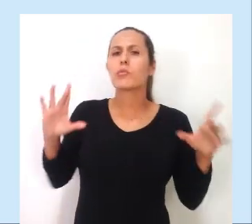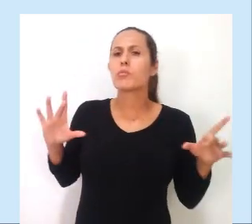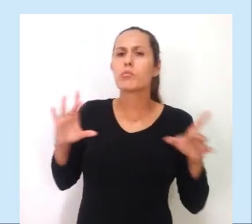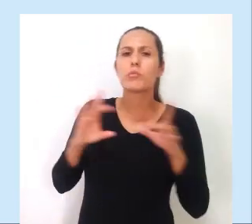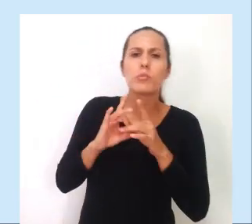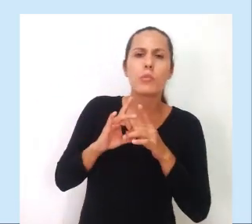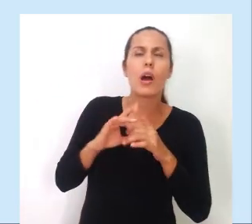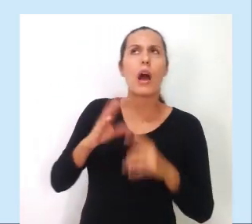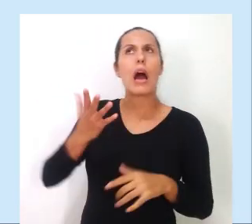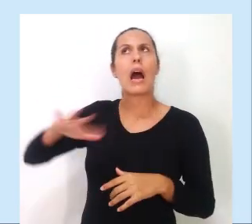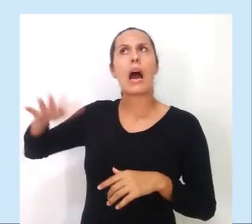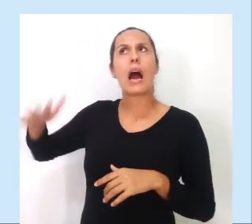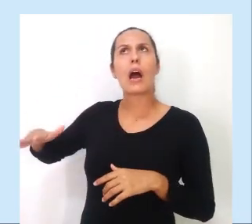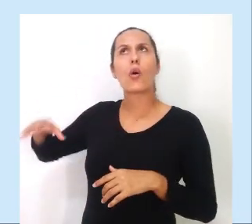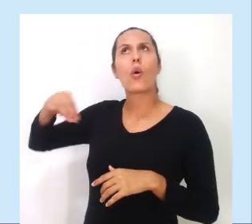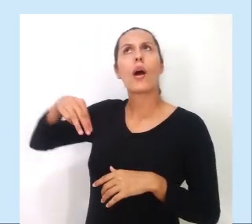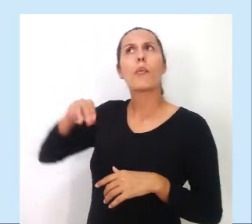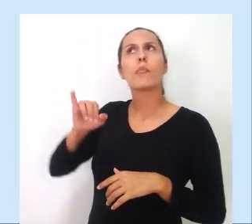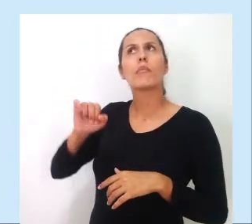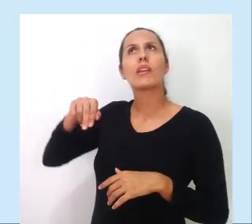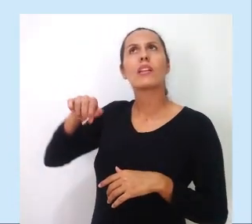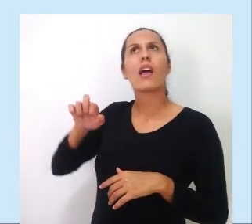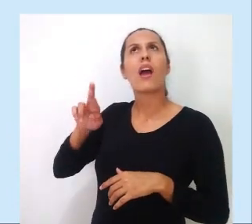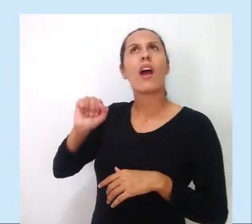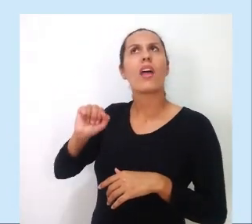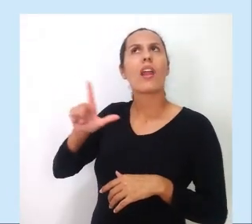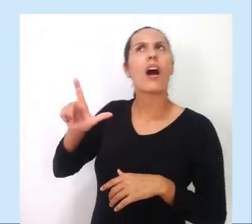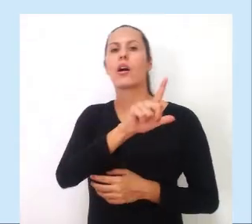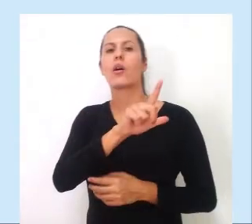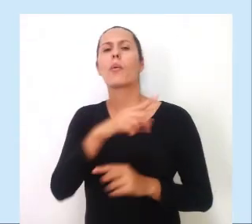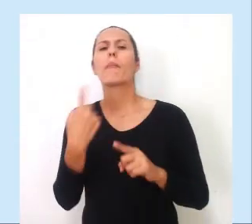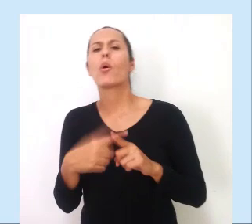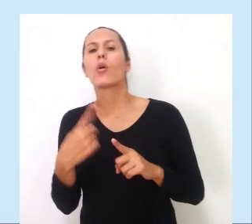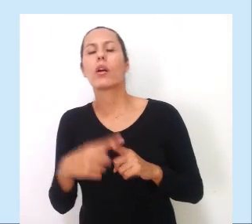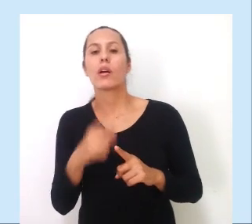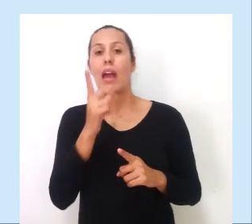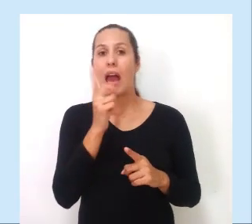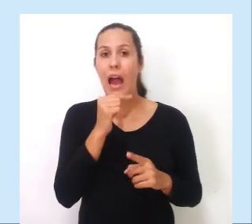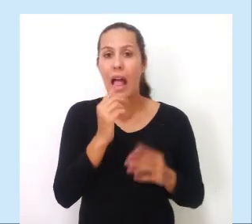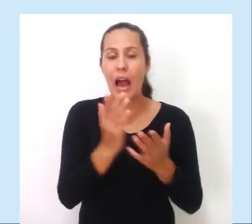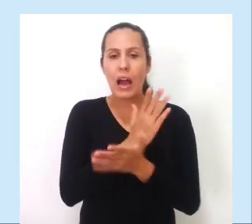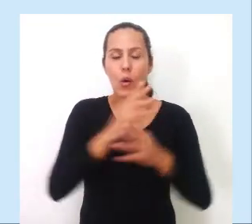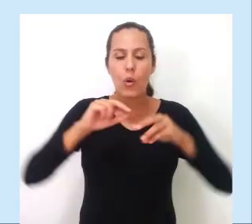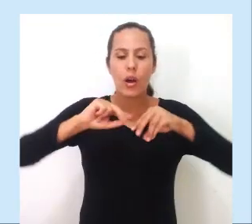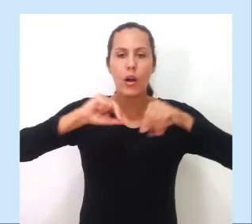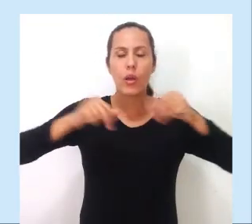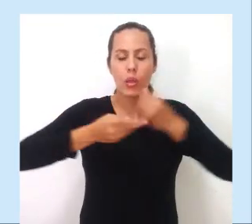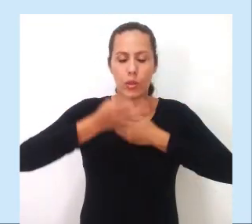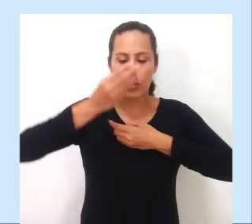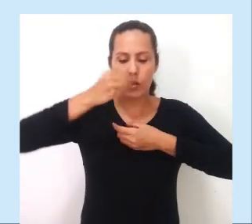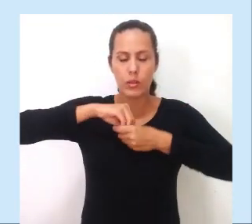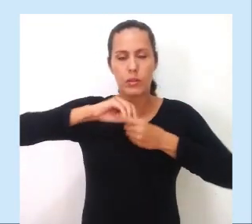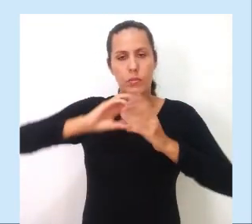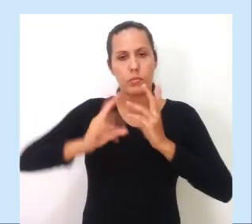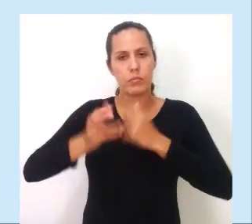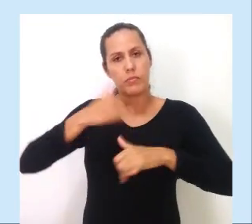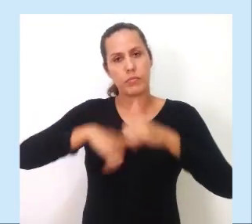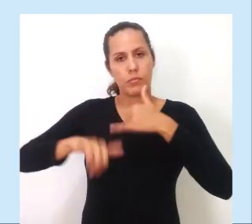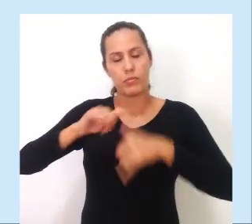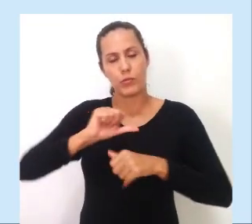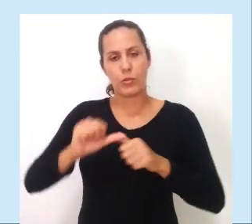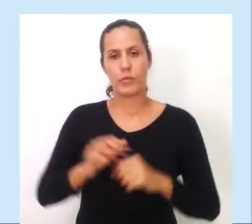aquela ligação. Água mineral. Por que água mineral? Porque naquela água mineral vai